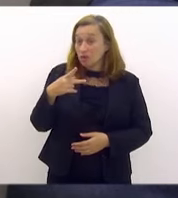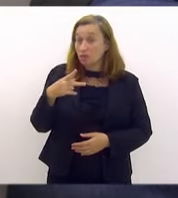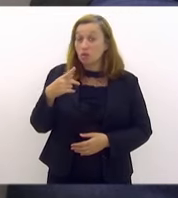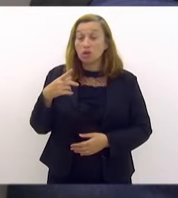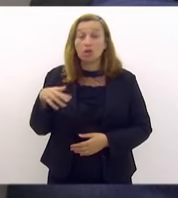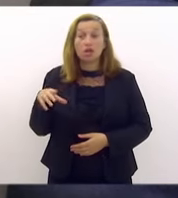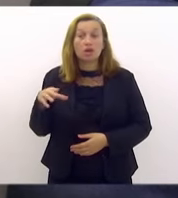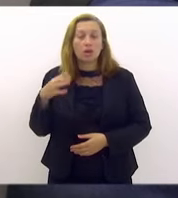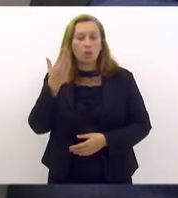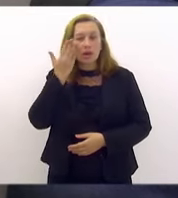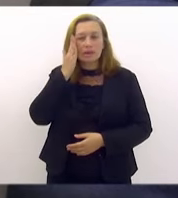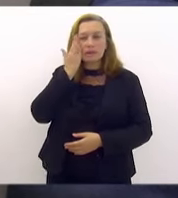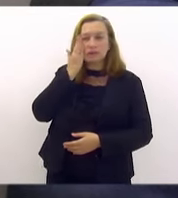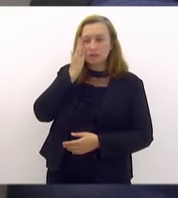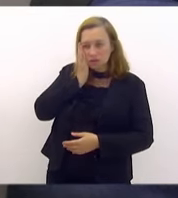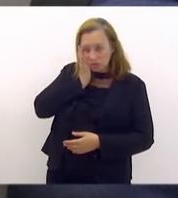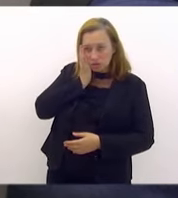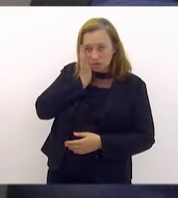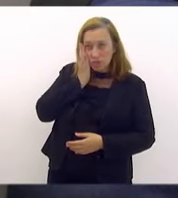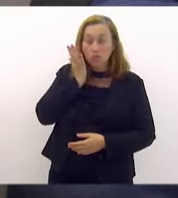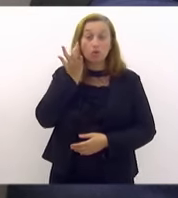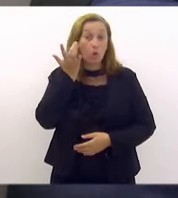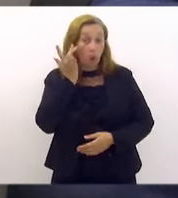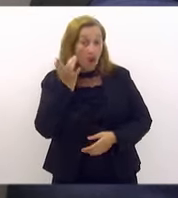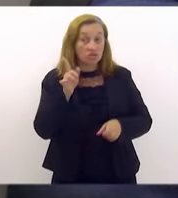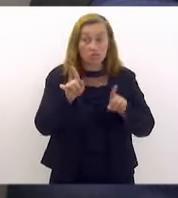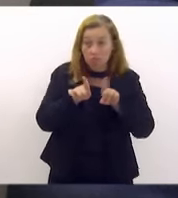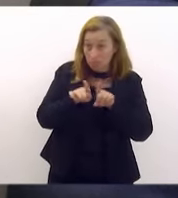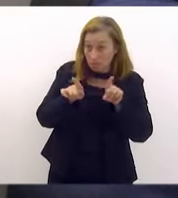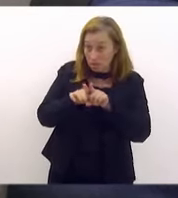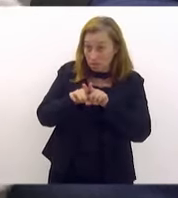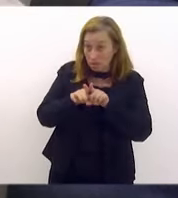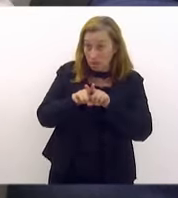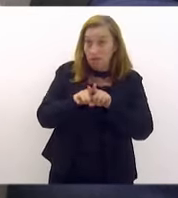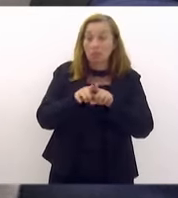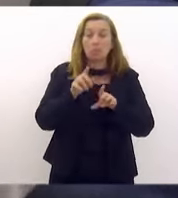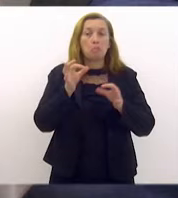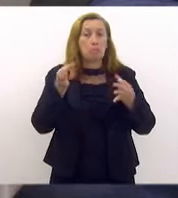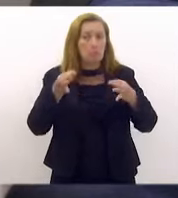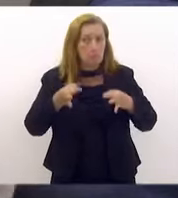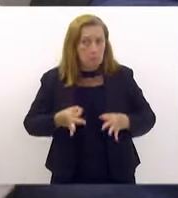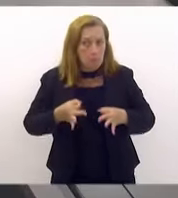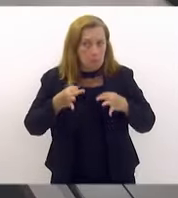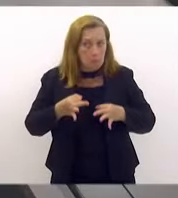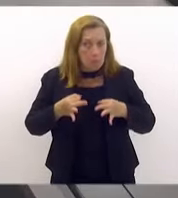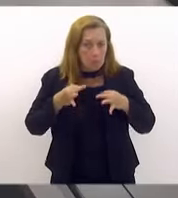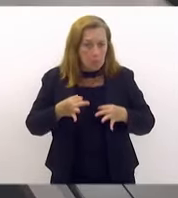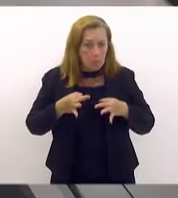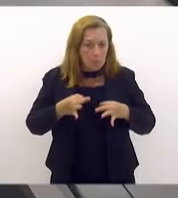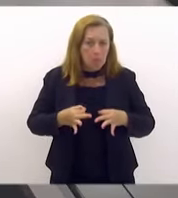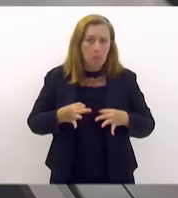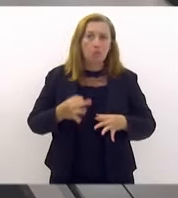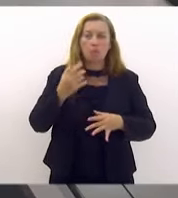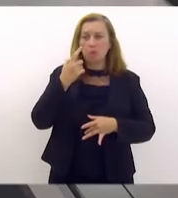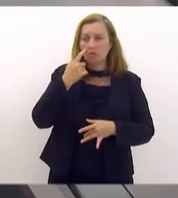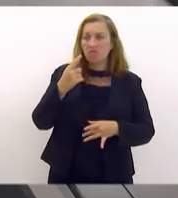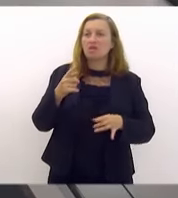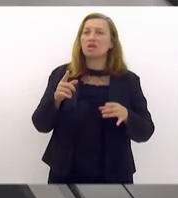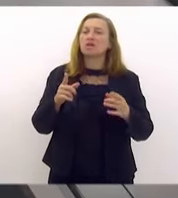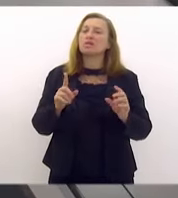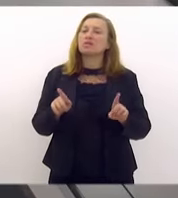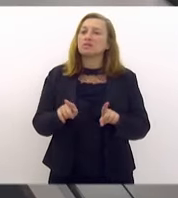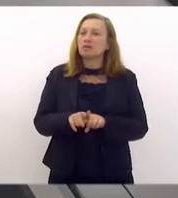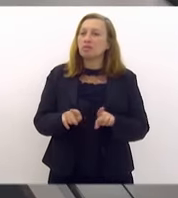eu compreendi e daquilo que eu acho não perfeito acho que a gente pode rever inclusive as